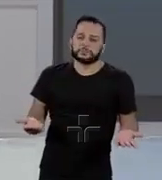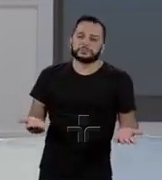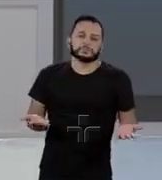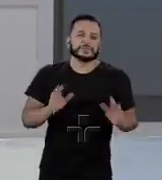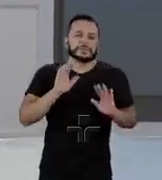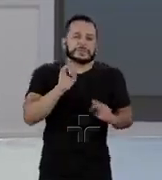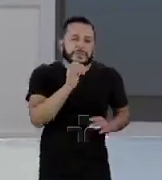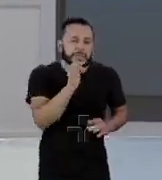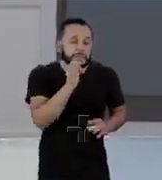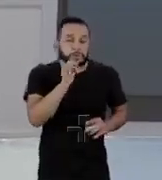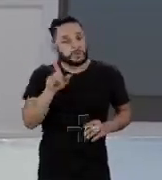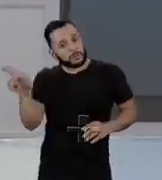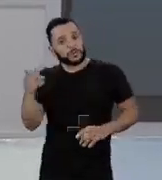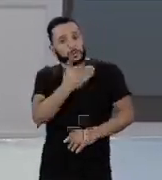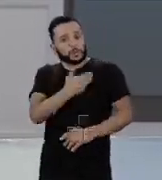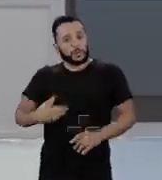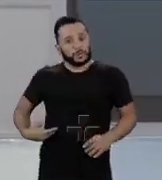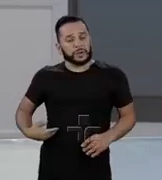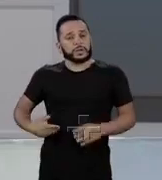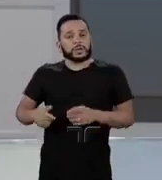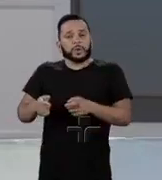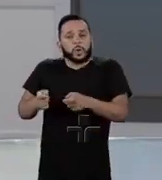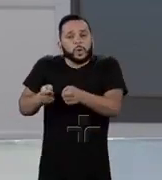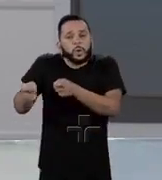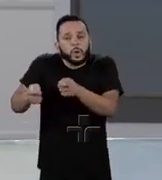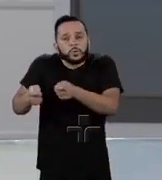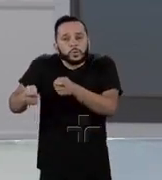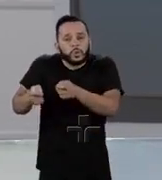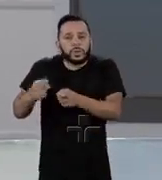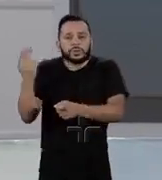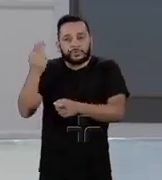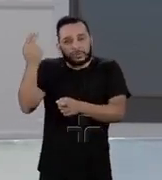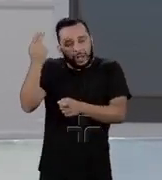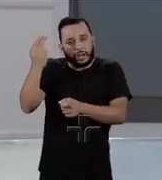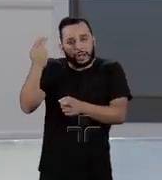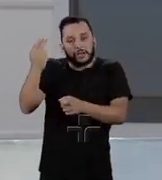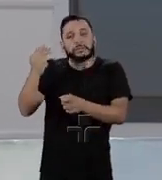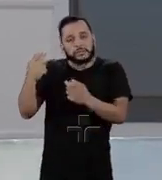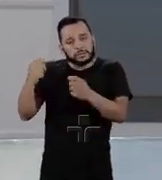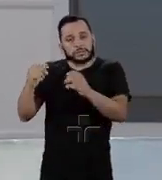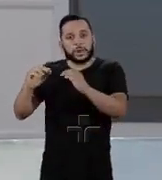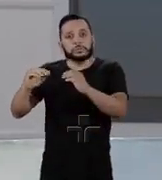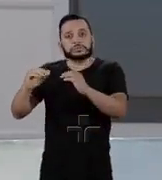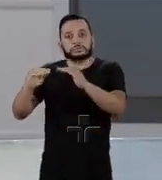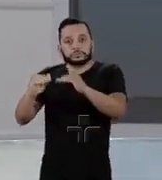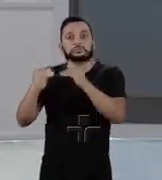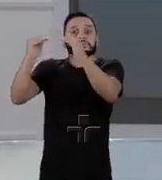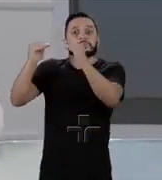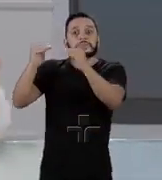ele não pode mais deter o monopólio legítimo da violência, a próxima instância é a Federação e é o Exército.